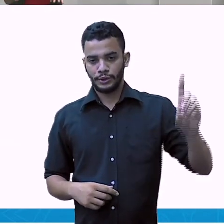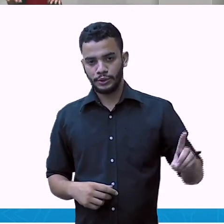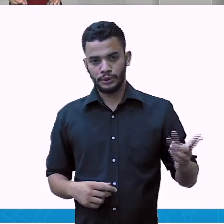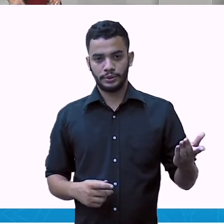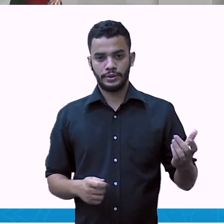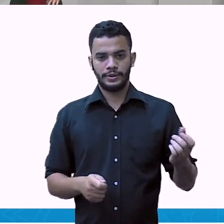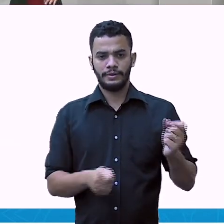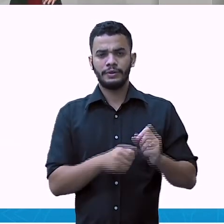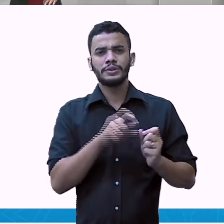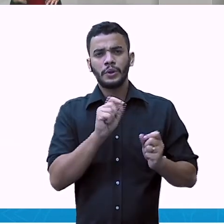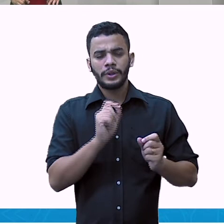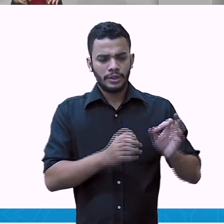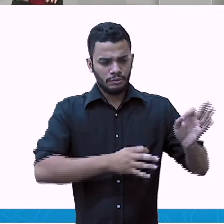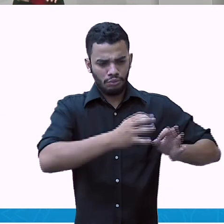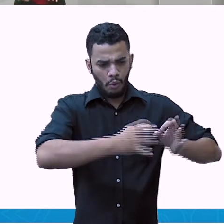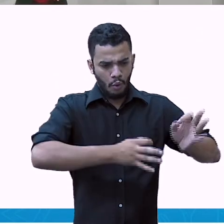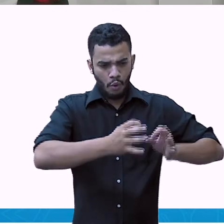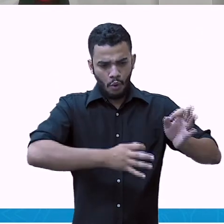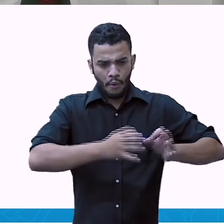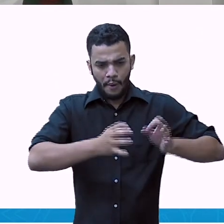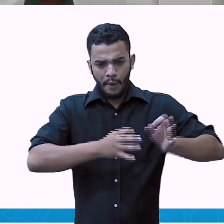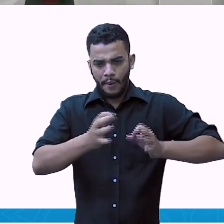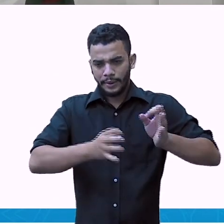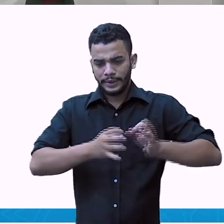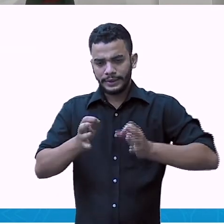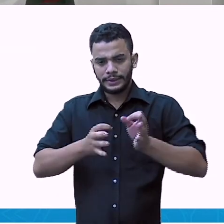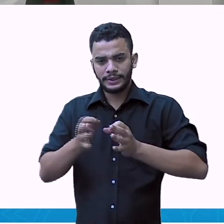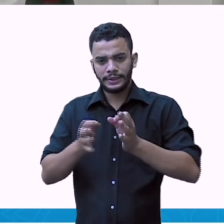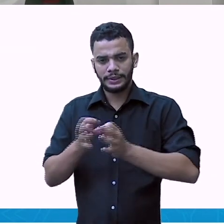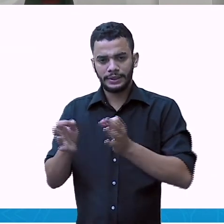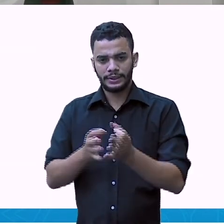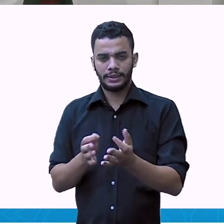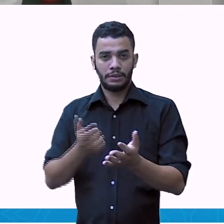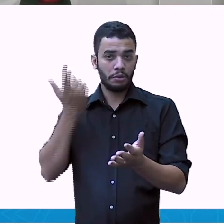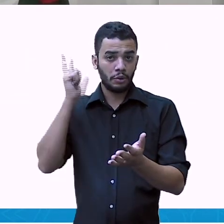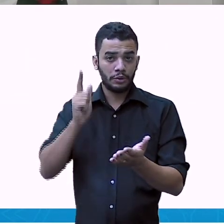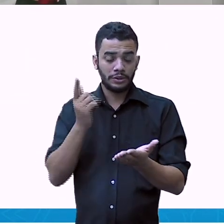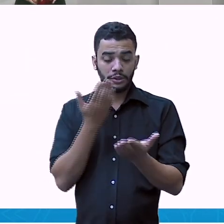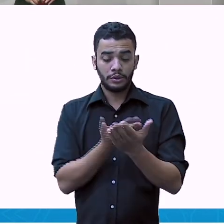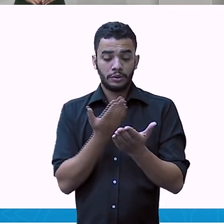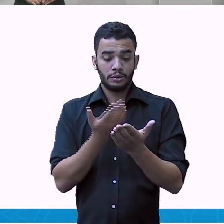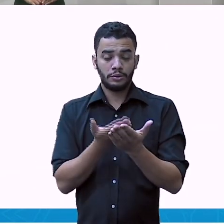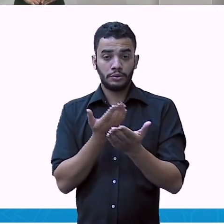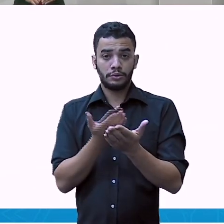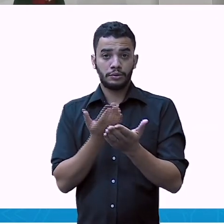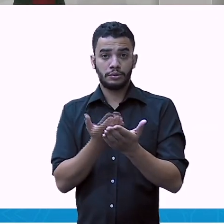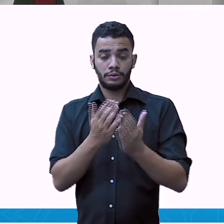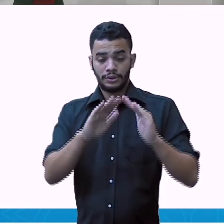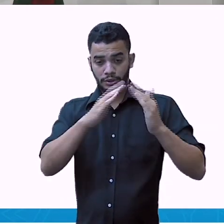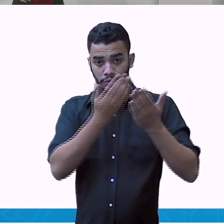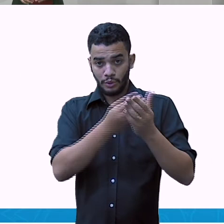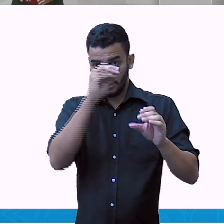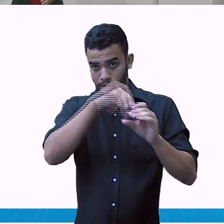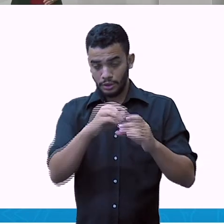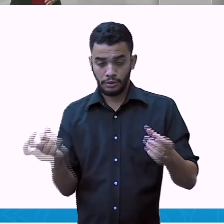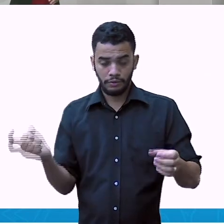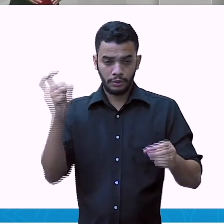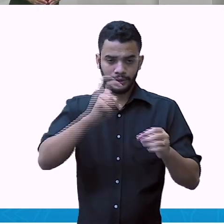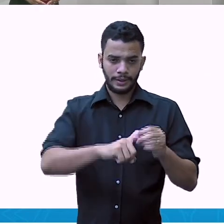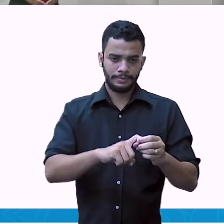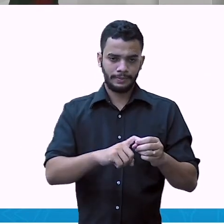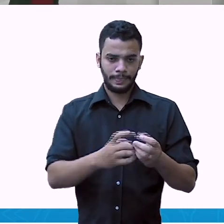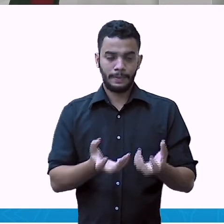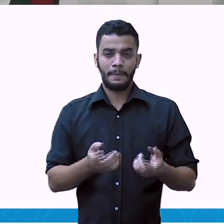colocar caixas de som em todas as salas. Para isso, ela deverá comprar 8 caixas amplificadas. Ela